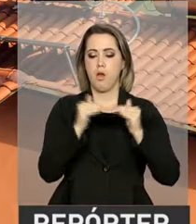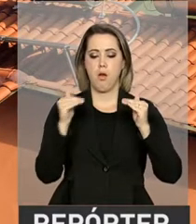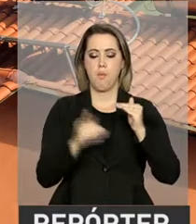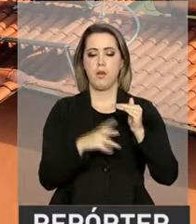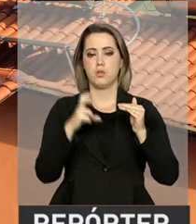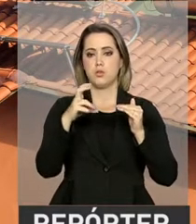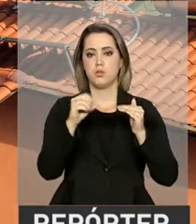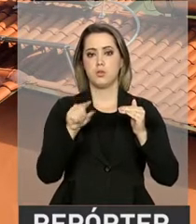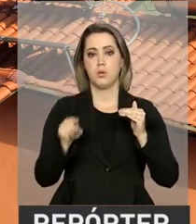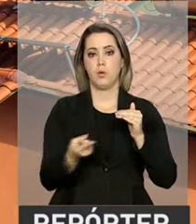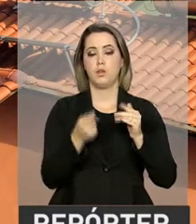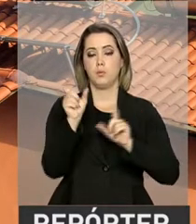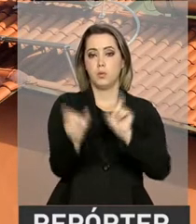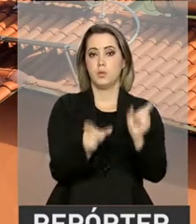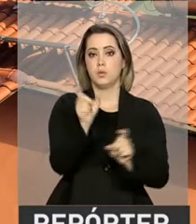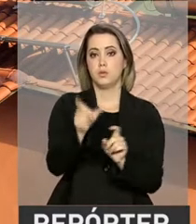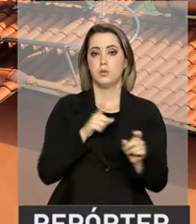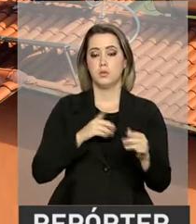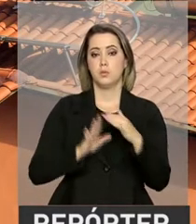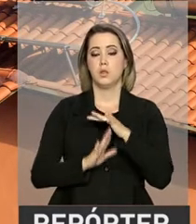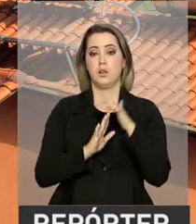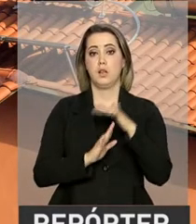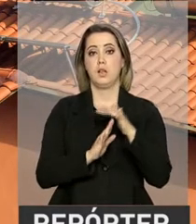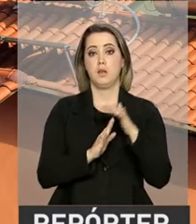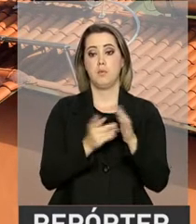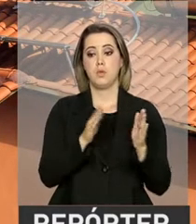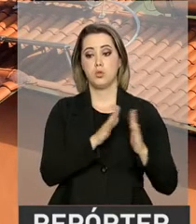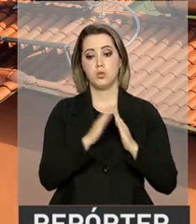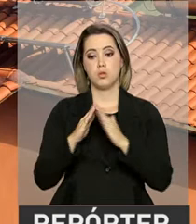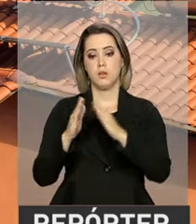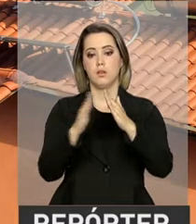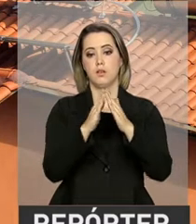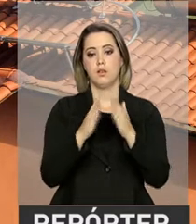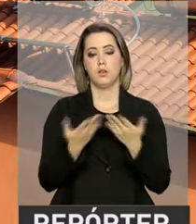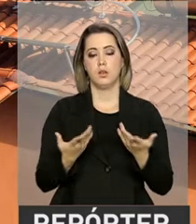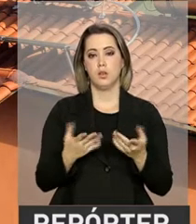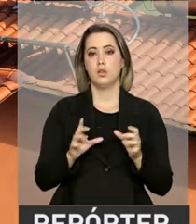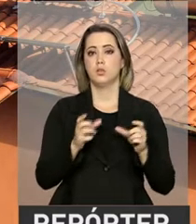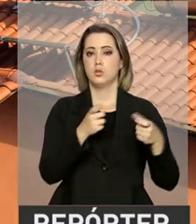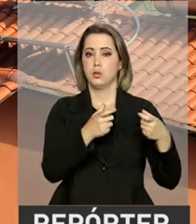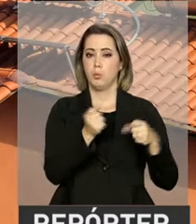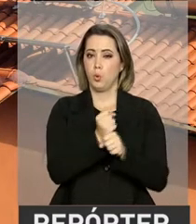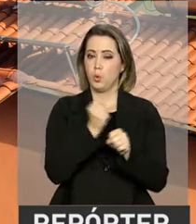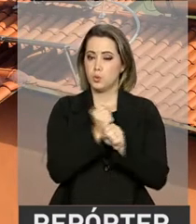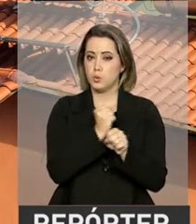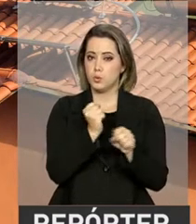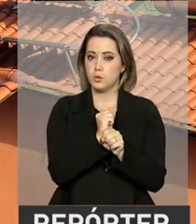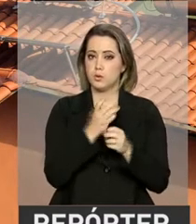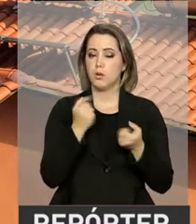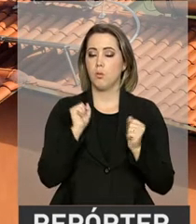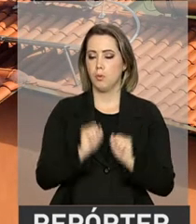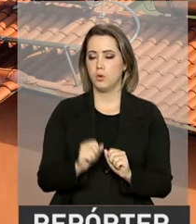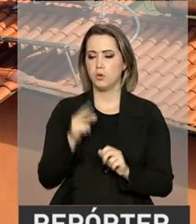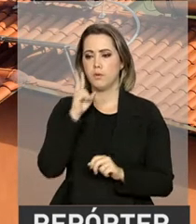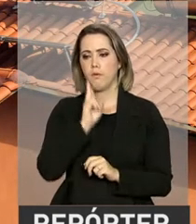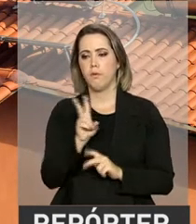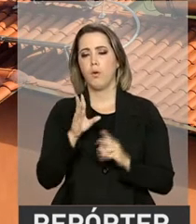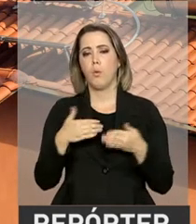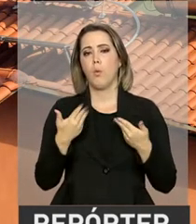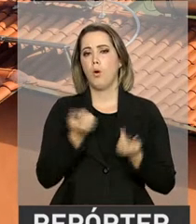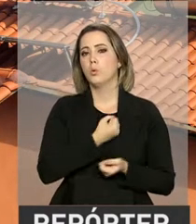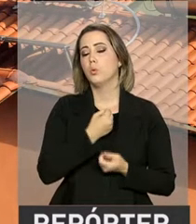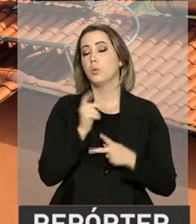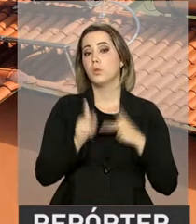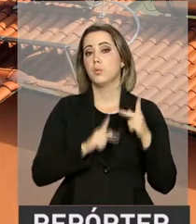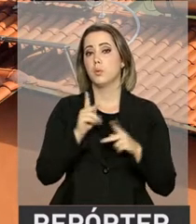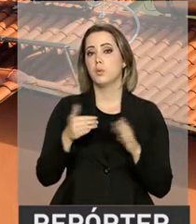mil habitantes. Também haverá limites máximos de unidades habitacionais por empreendimento, de acordo com o porte populacional. Serão até